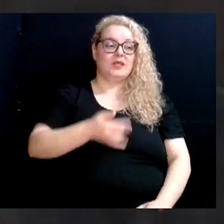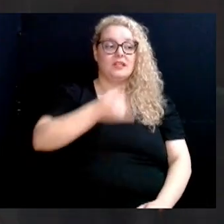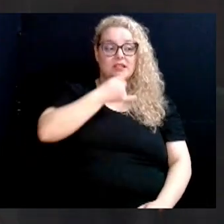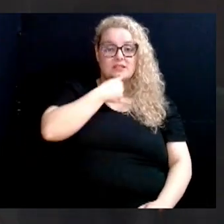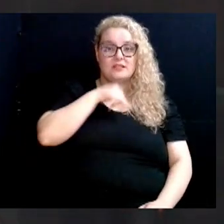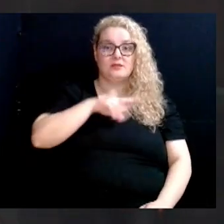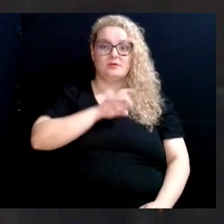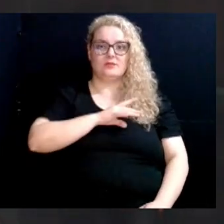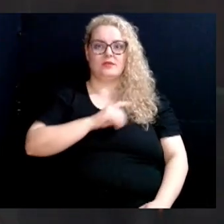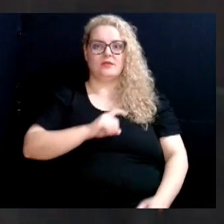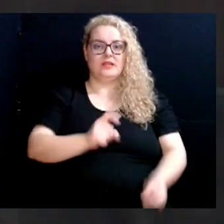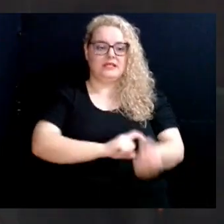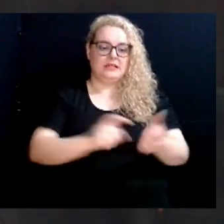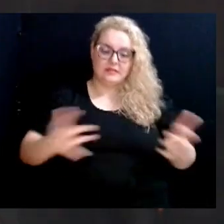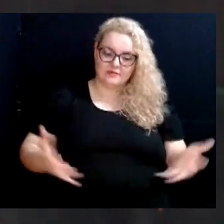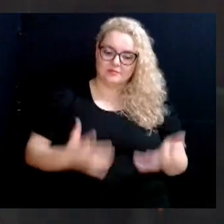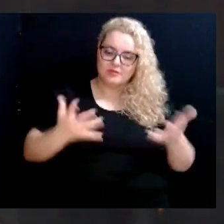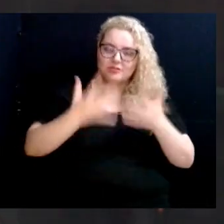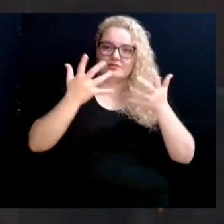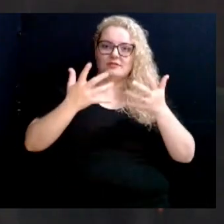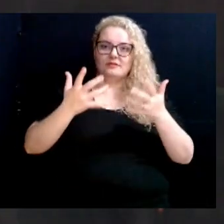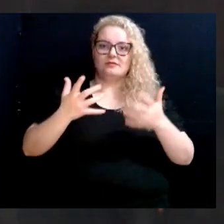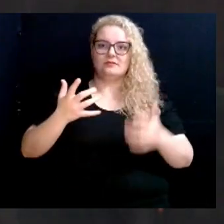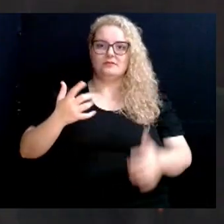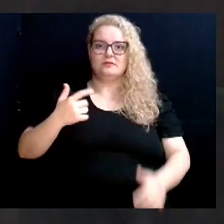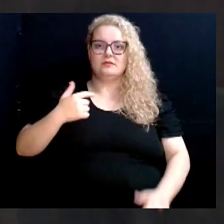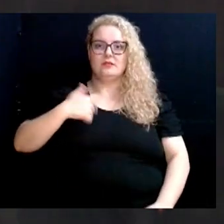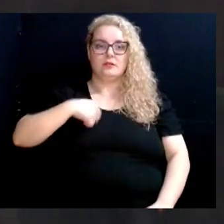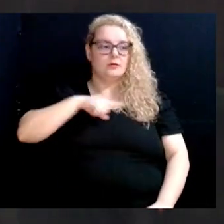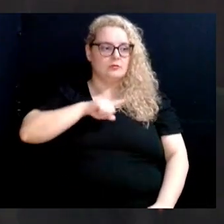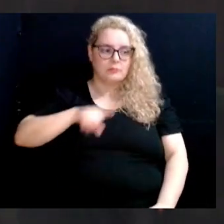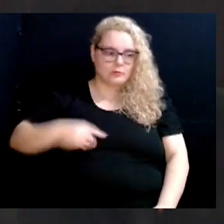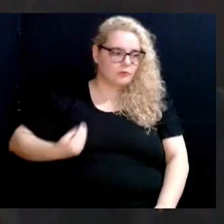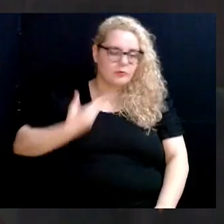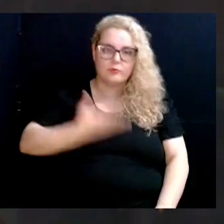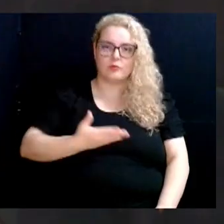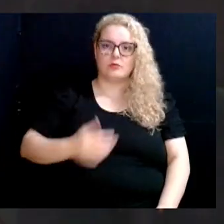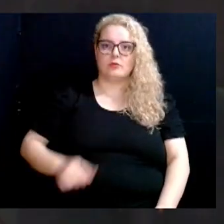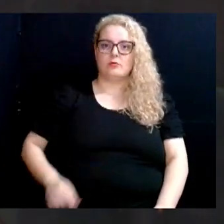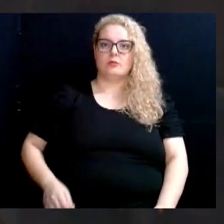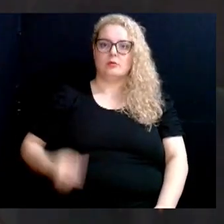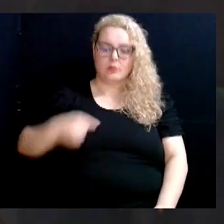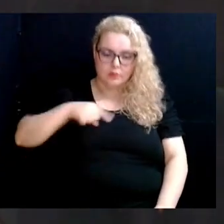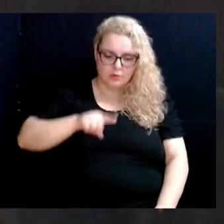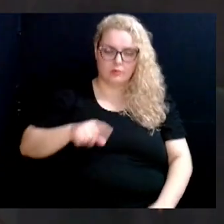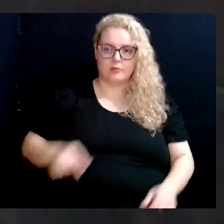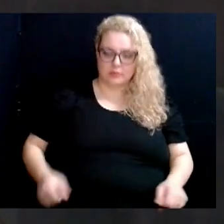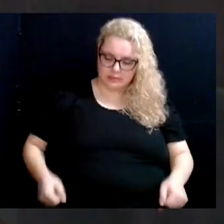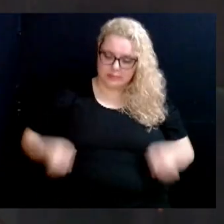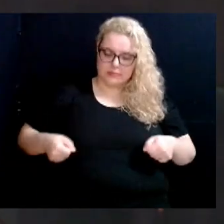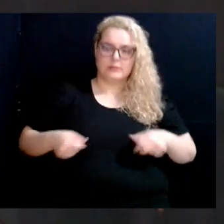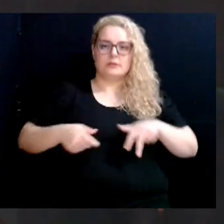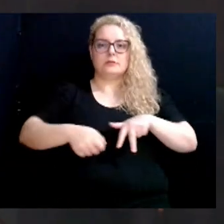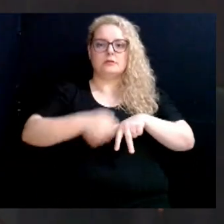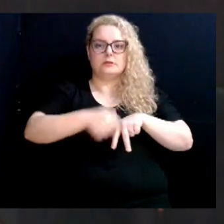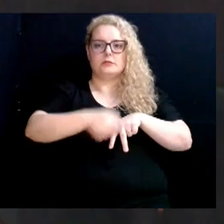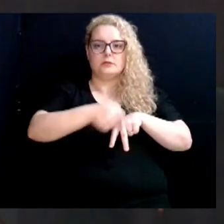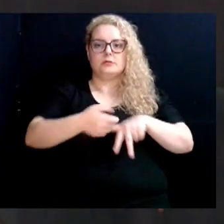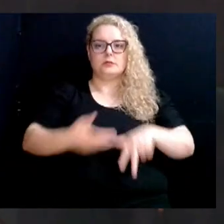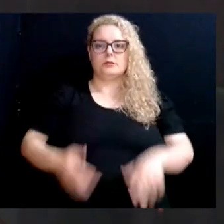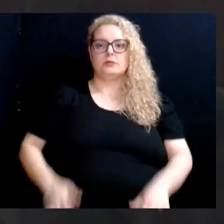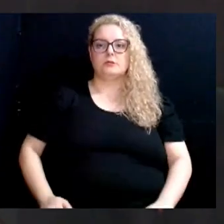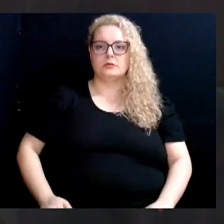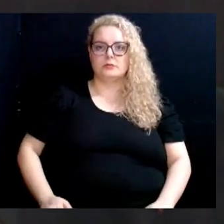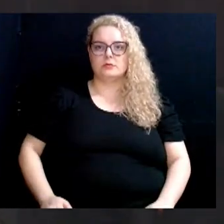raiva motiva. Eu não vou mais passar por isso. Eu vou entrar nesses shorts. Eu vou ir